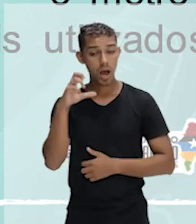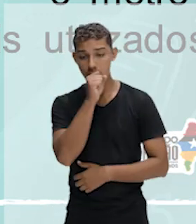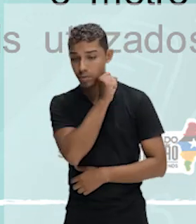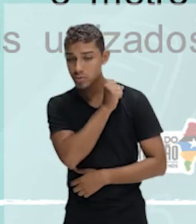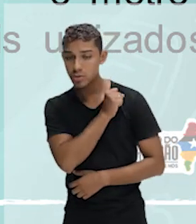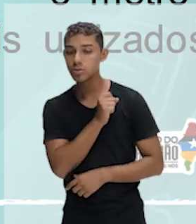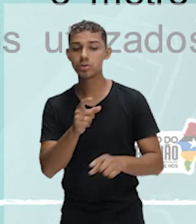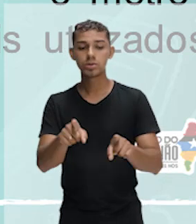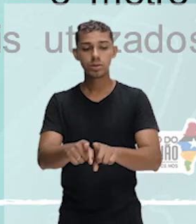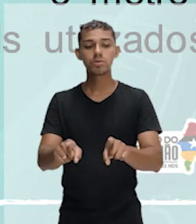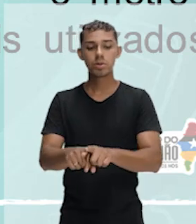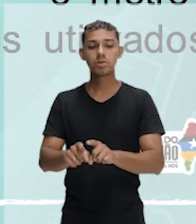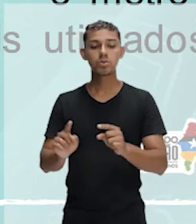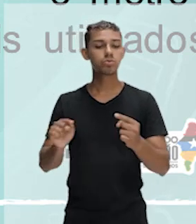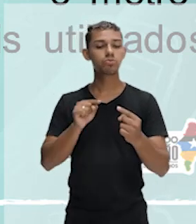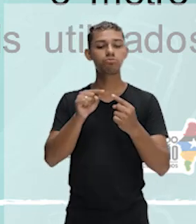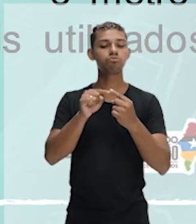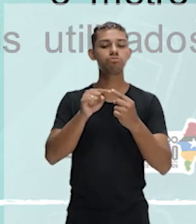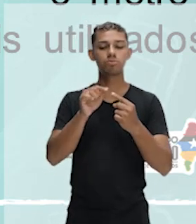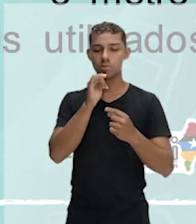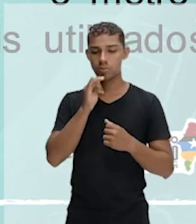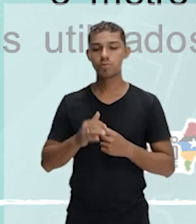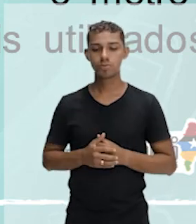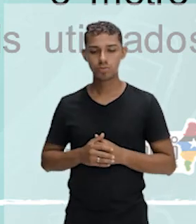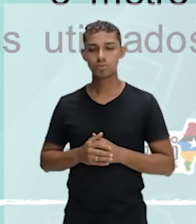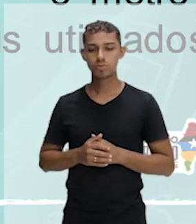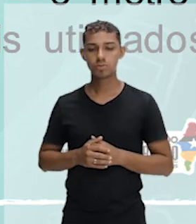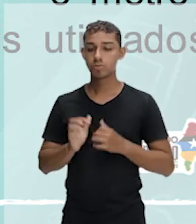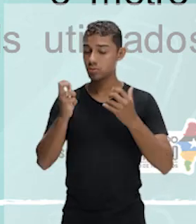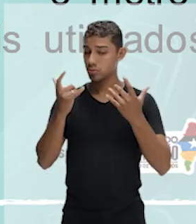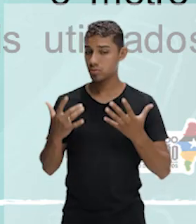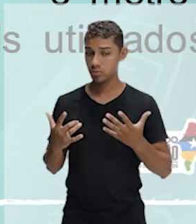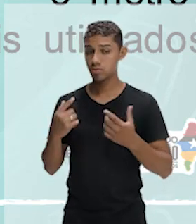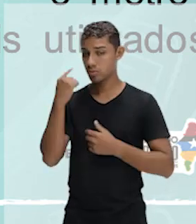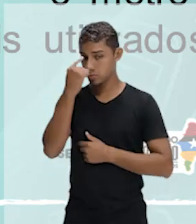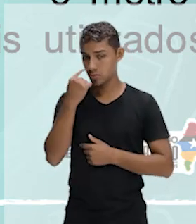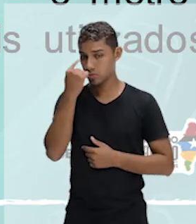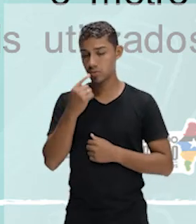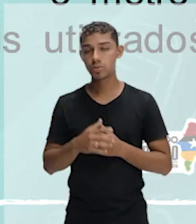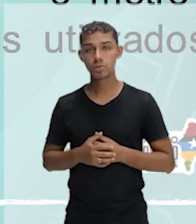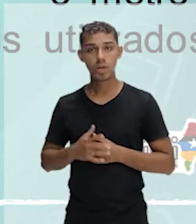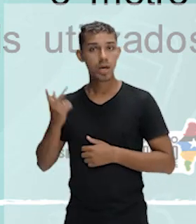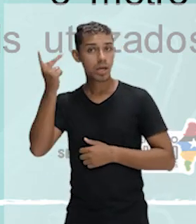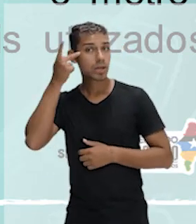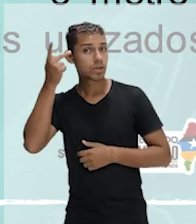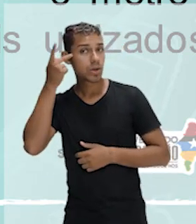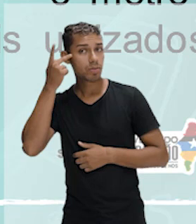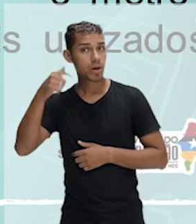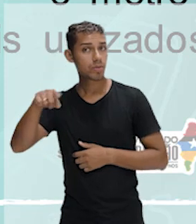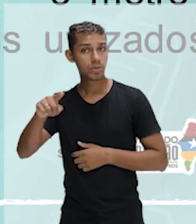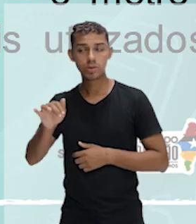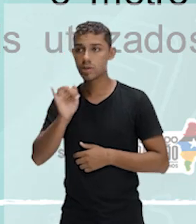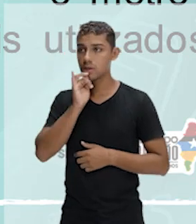e eficientes. Isso nós estamos falando na Espanha. Já teve